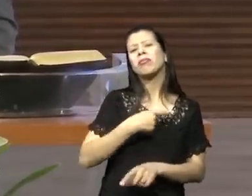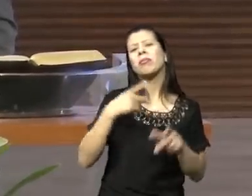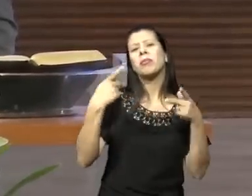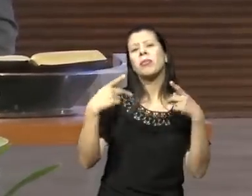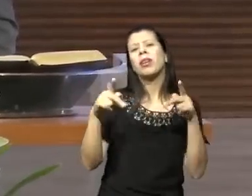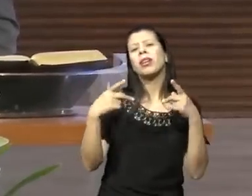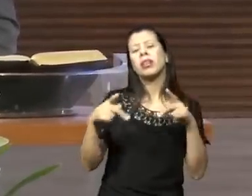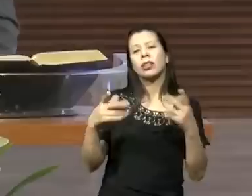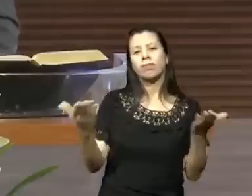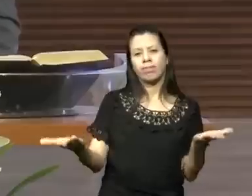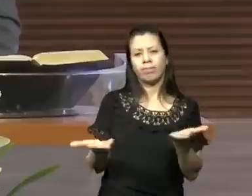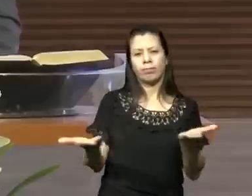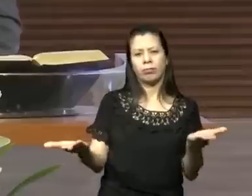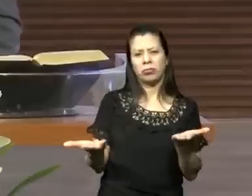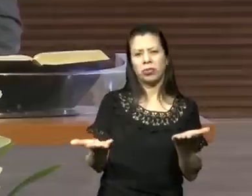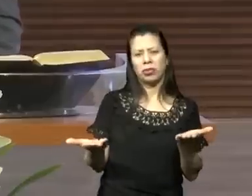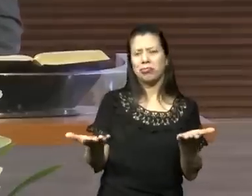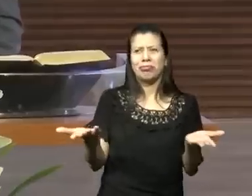sabe